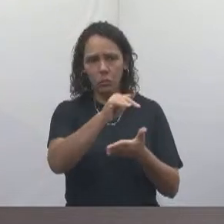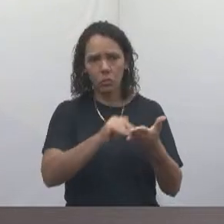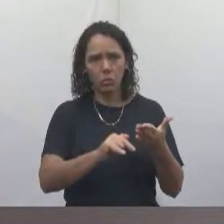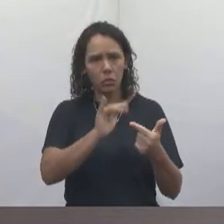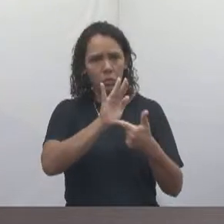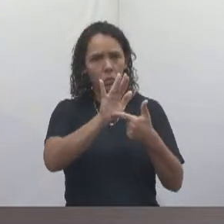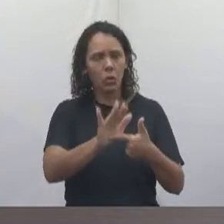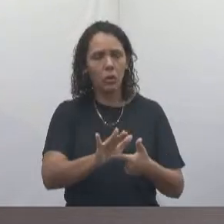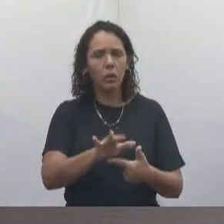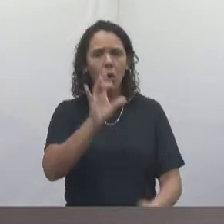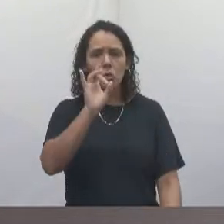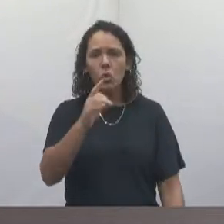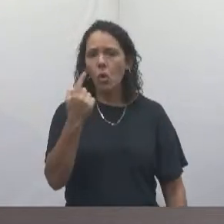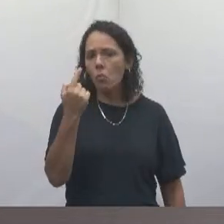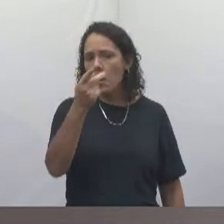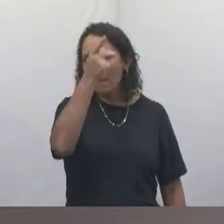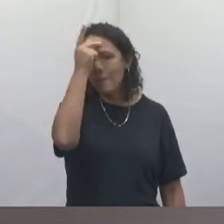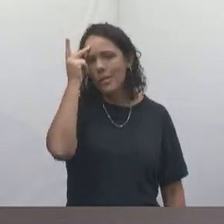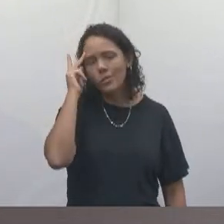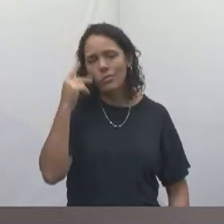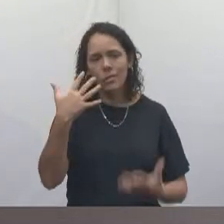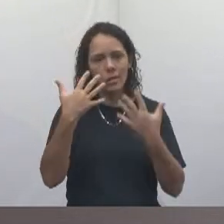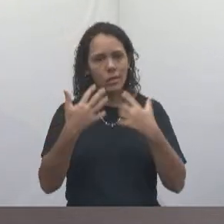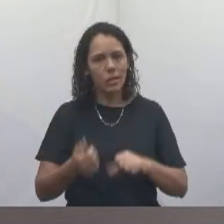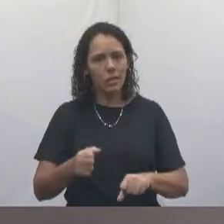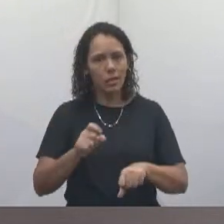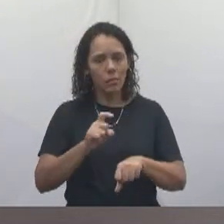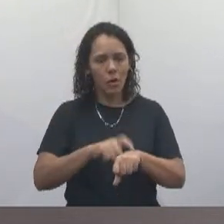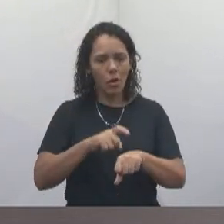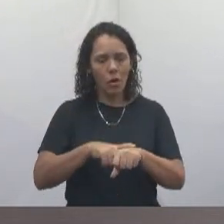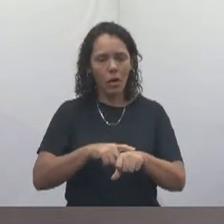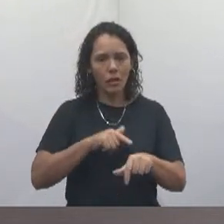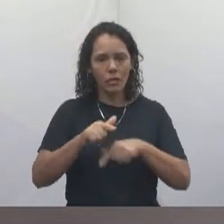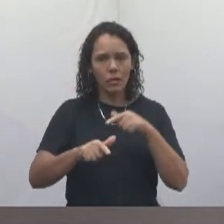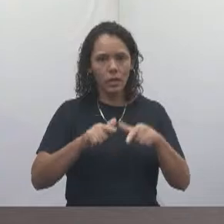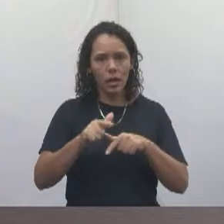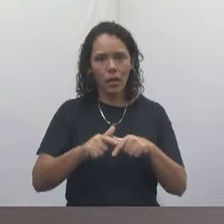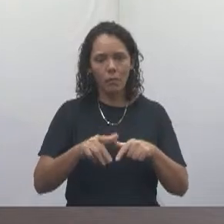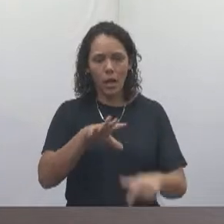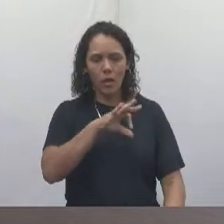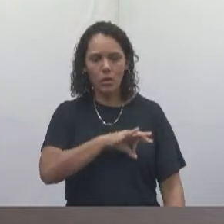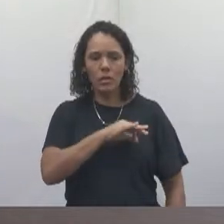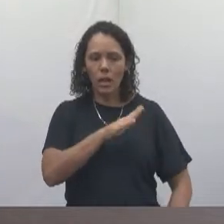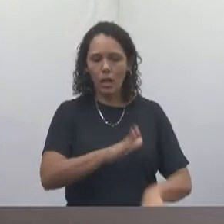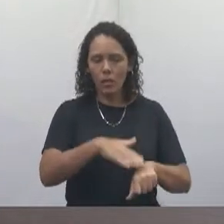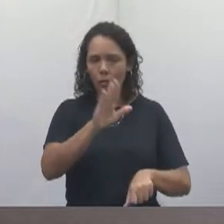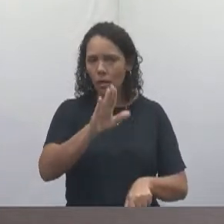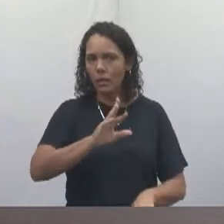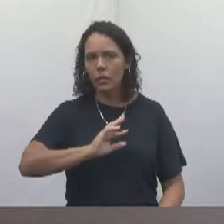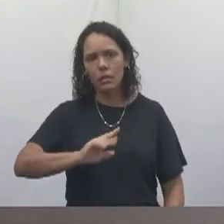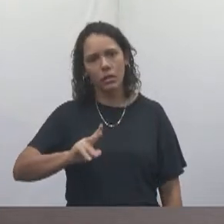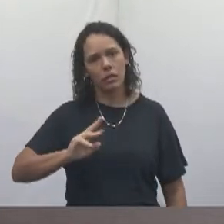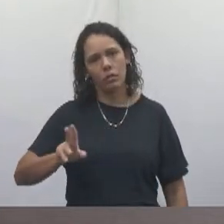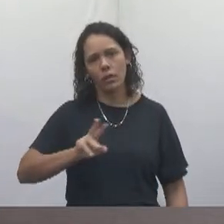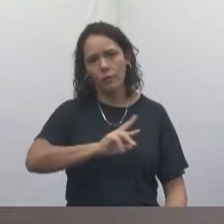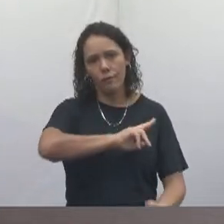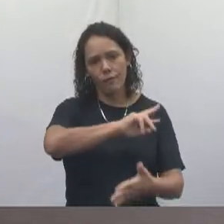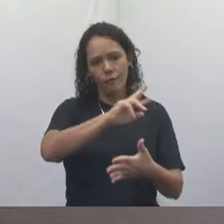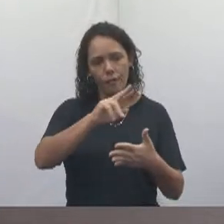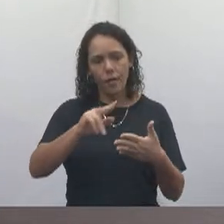servidor que recebeu hora extras, não. São vários servidores, cargos da sua confiança, cargos de